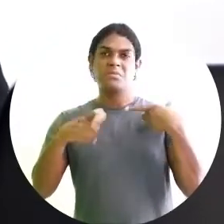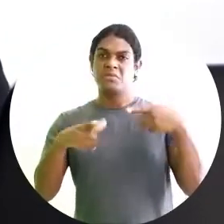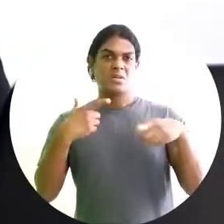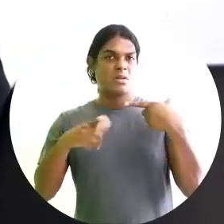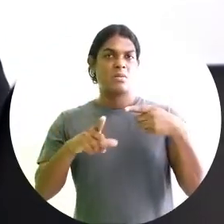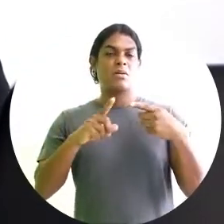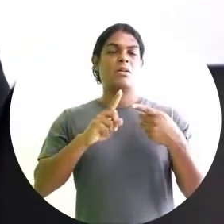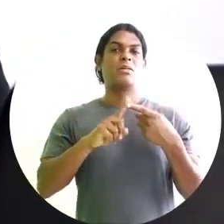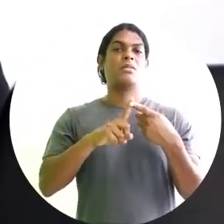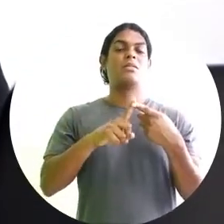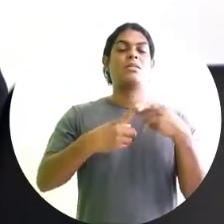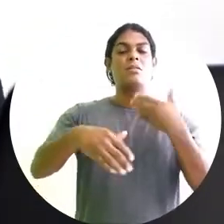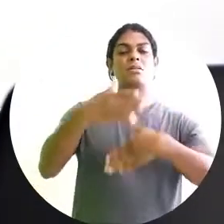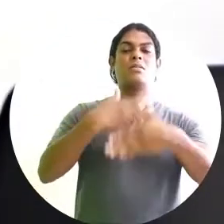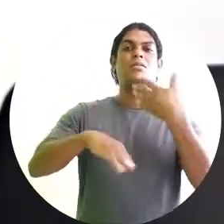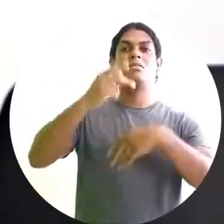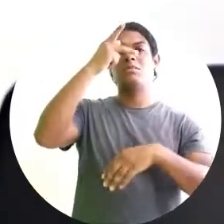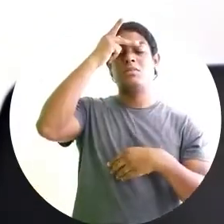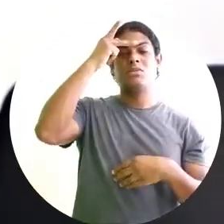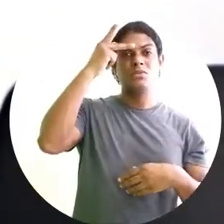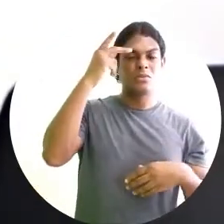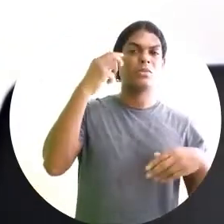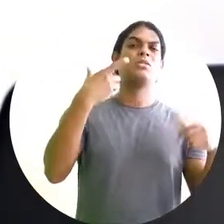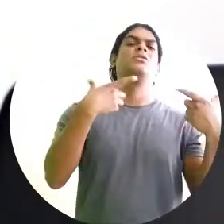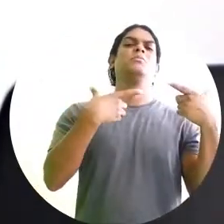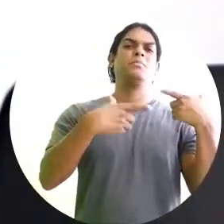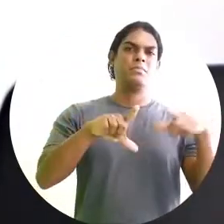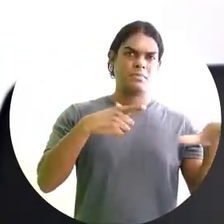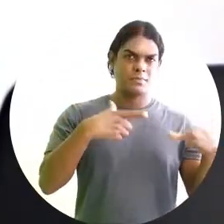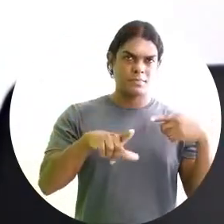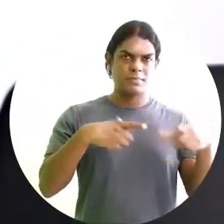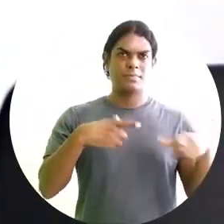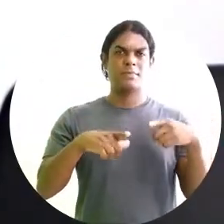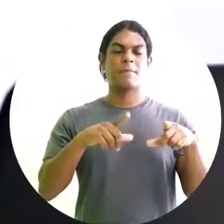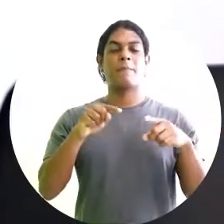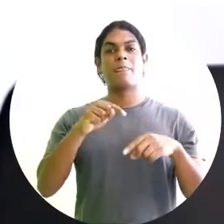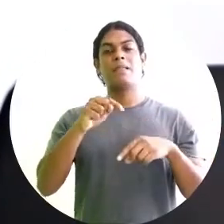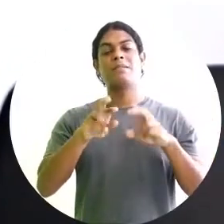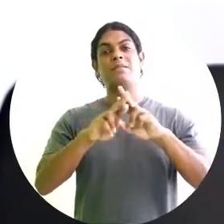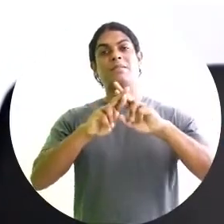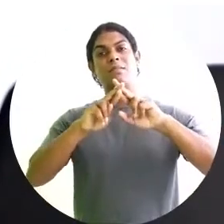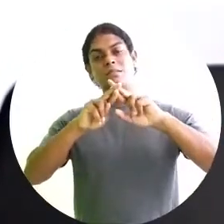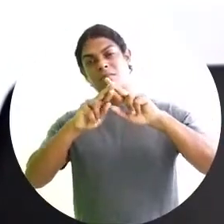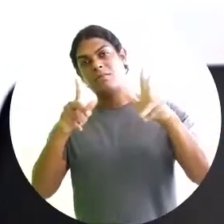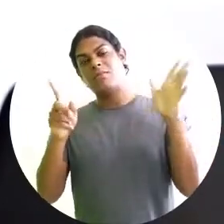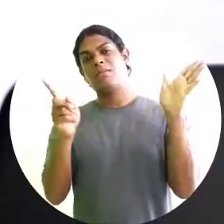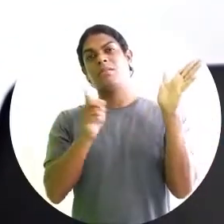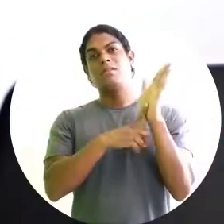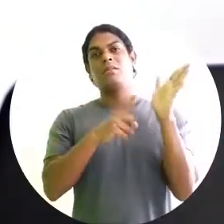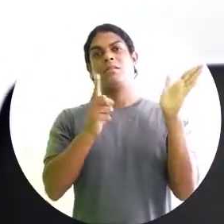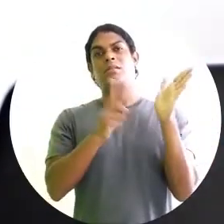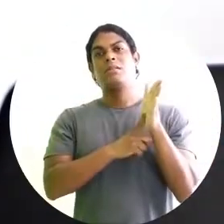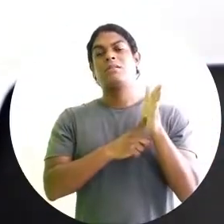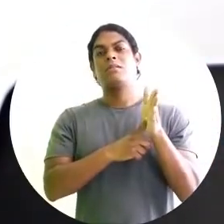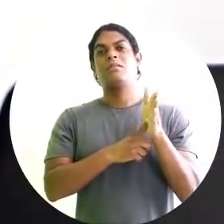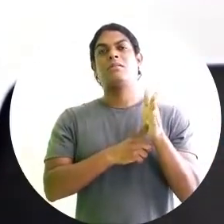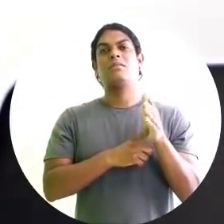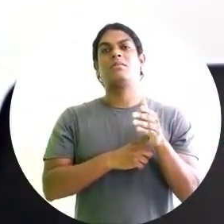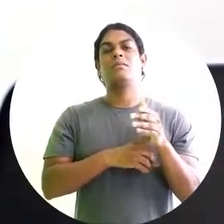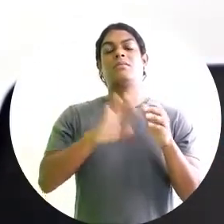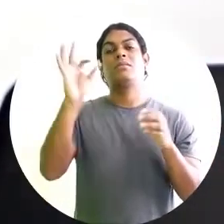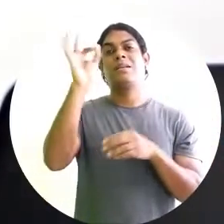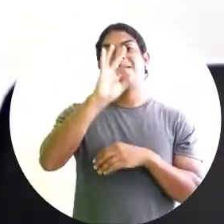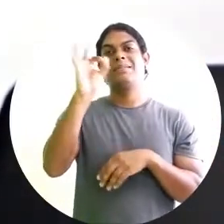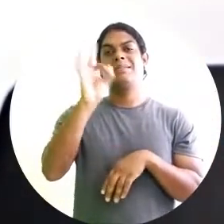relação entre o número de desempregados e o número de empregos formais. Esta diferença é o que nós chamamos de taxa de